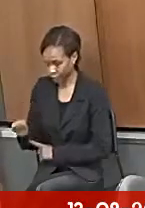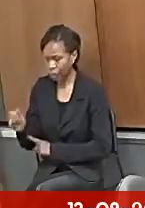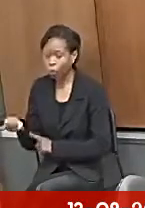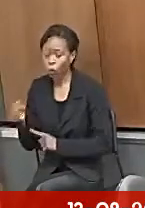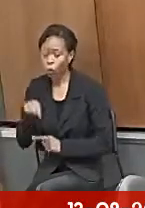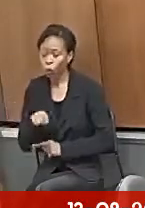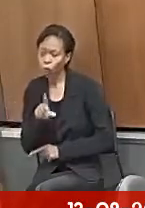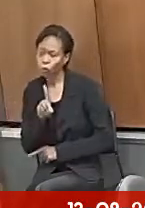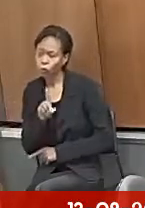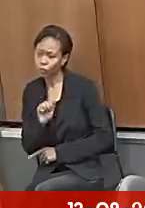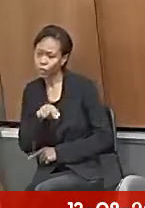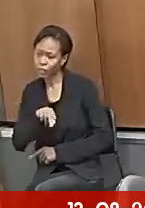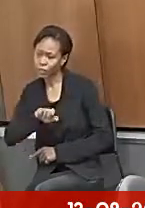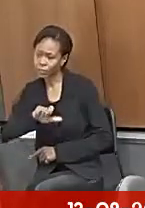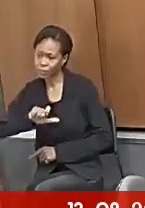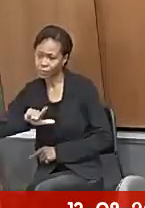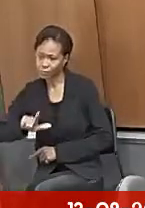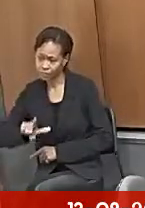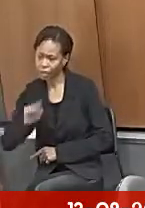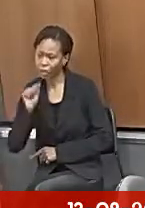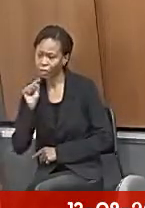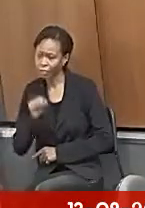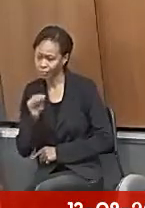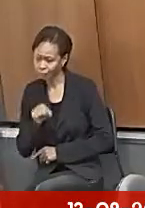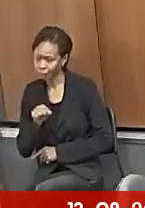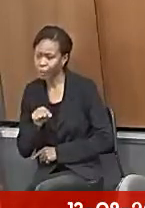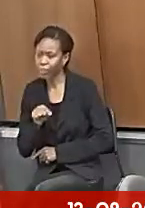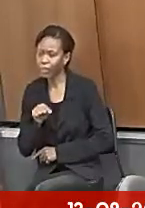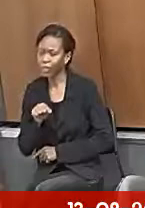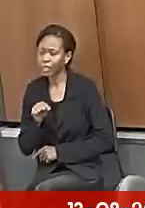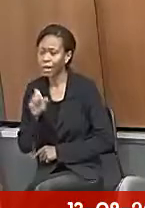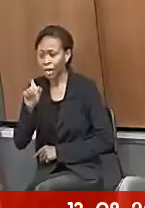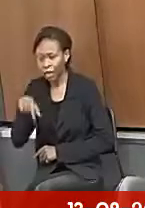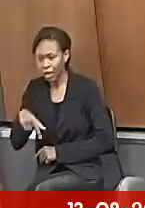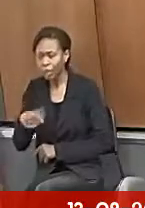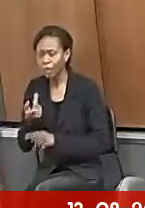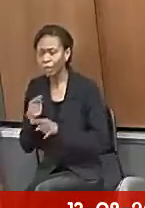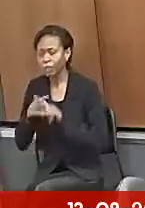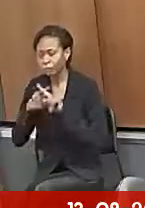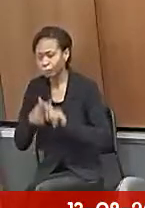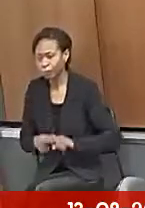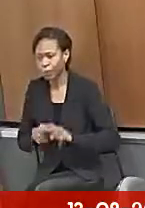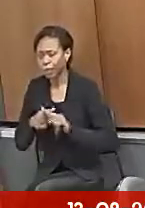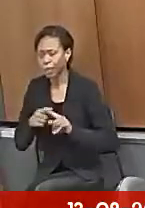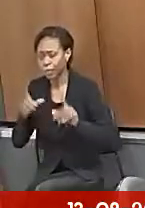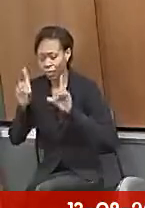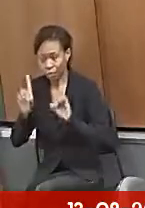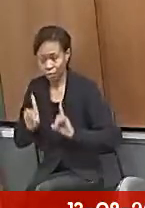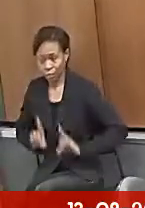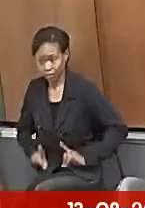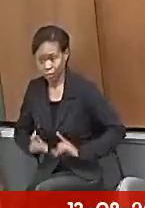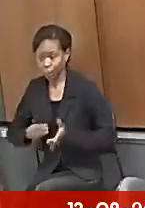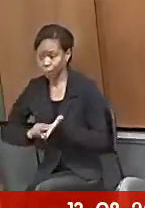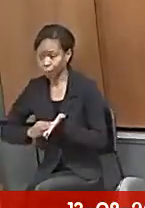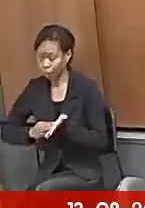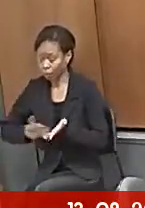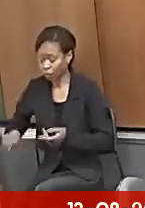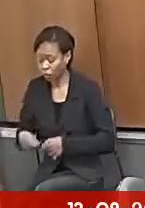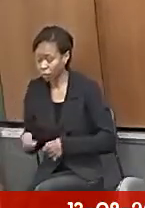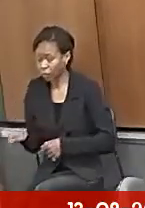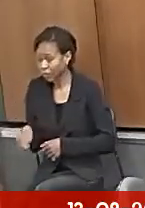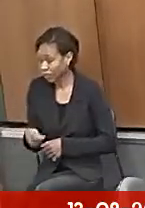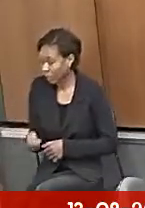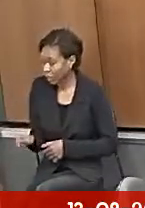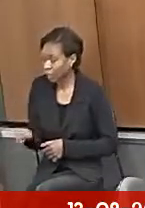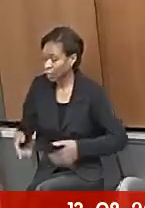daniel que o daniel aqui o daniel daniel alves rodrigues para atleta membro da seleção brasileira de tênis em cadeiras de rodas